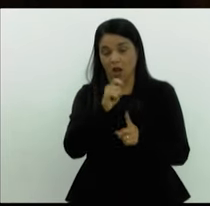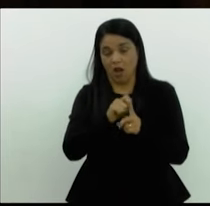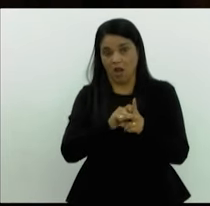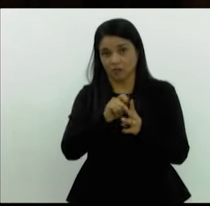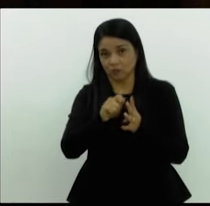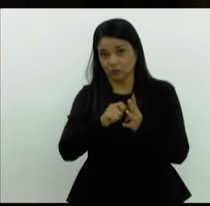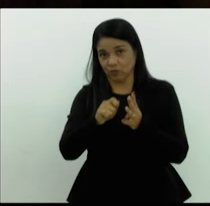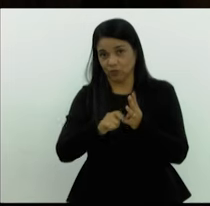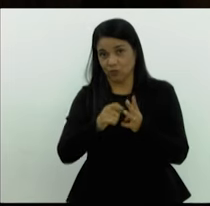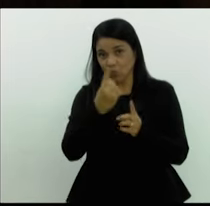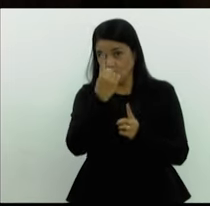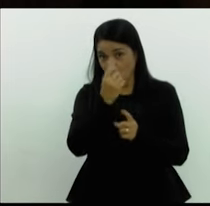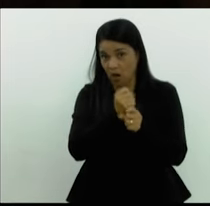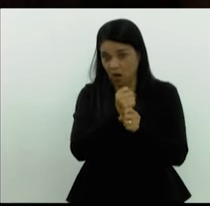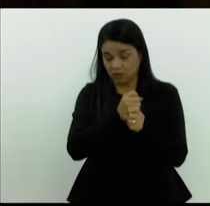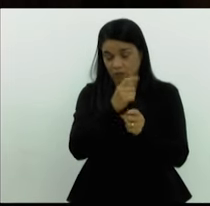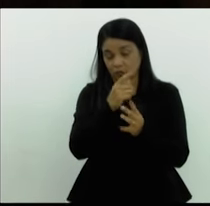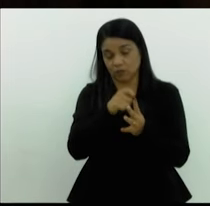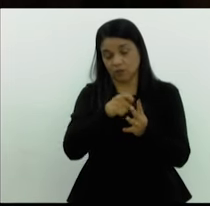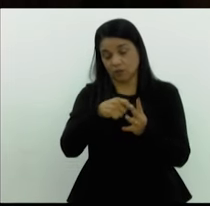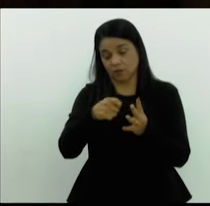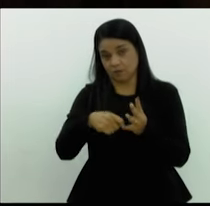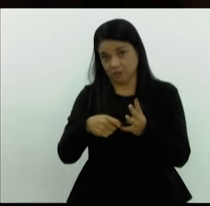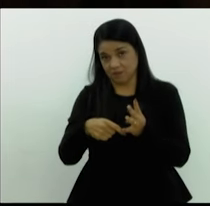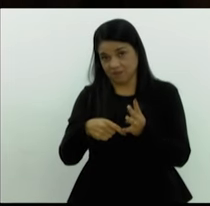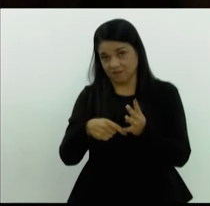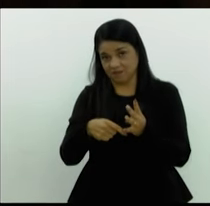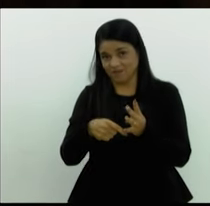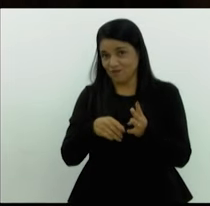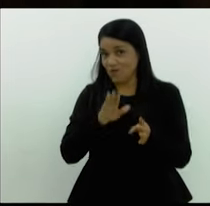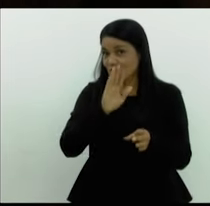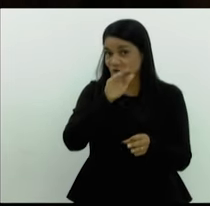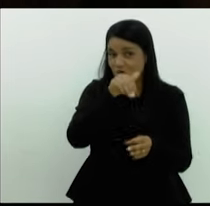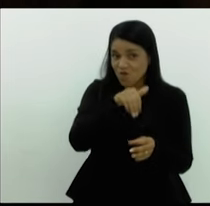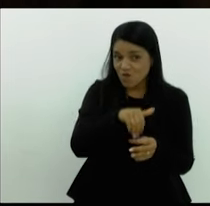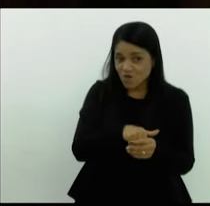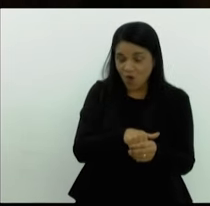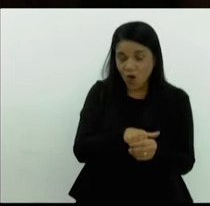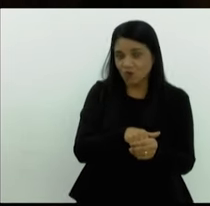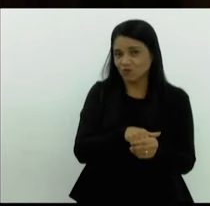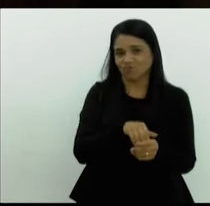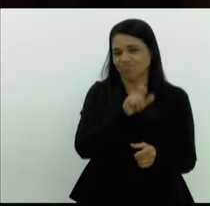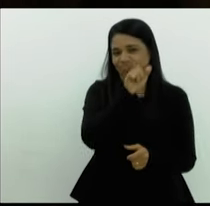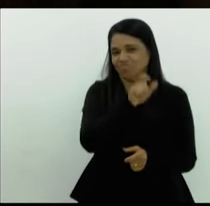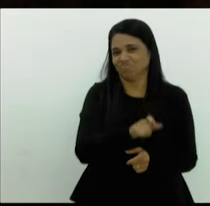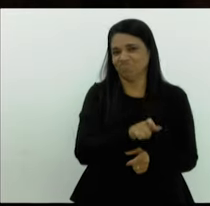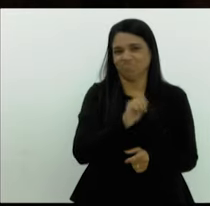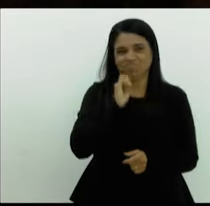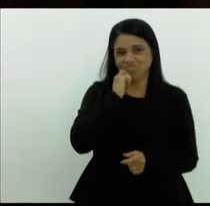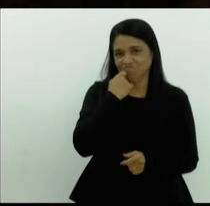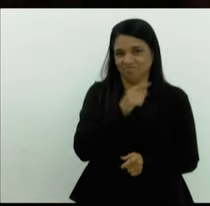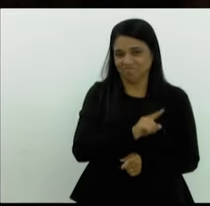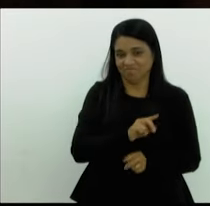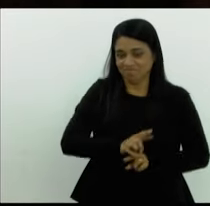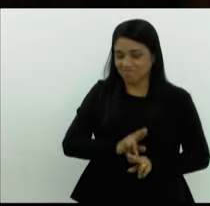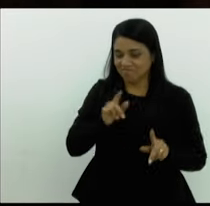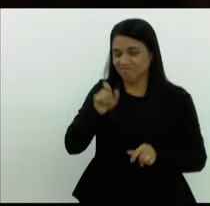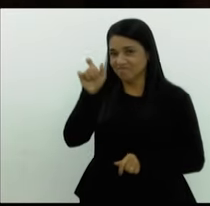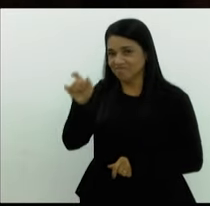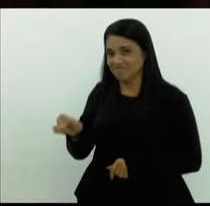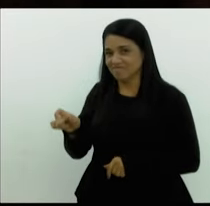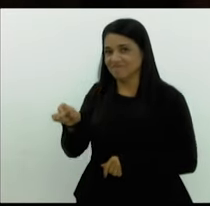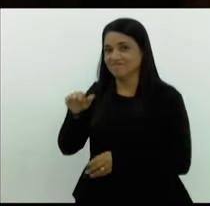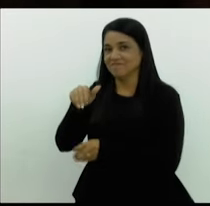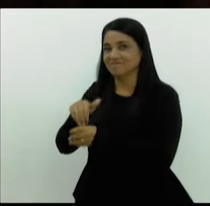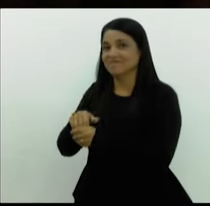meses de gestão, ou seja, o voto não será em Eduardo Paes, em Rio de Janeiro. Em 2016, na eleição que eu